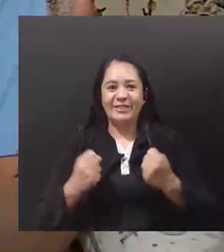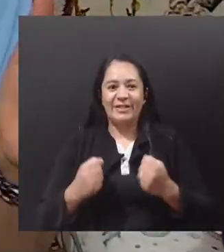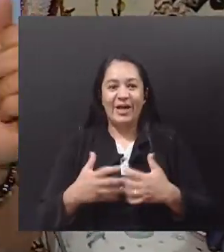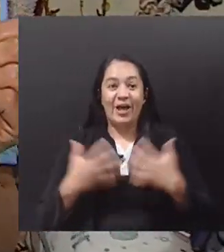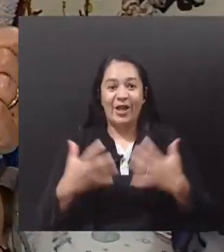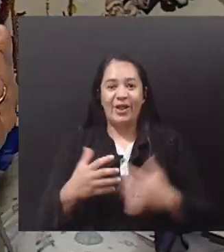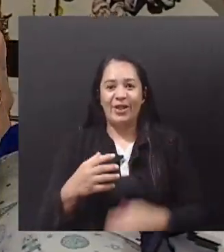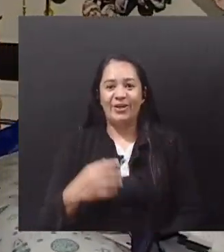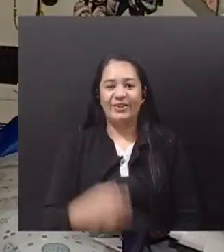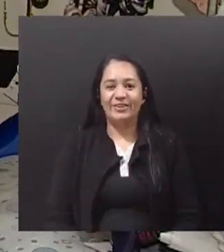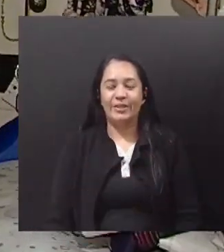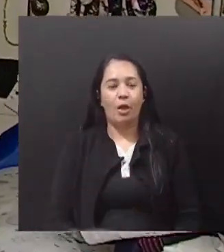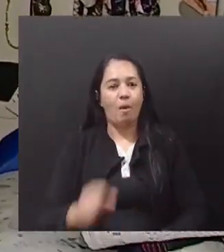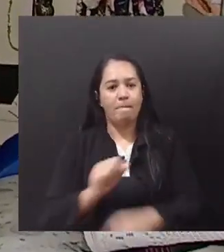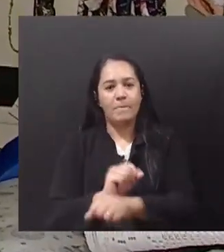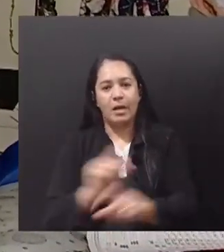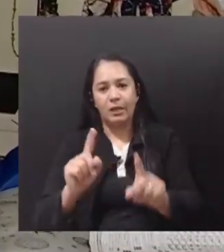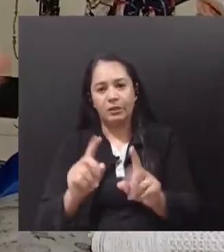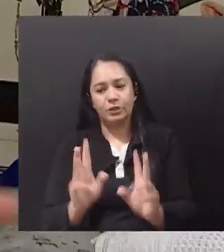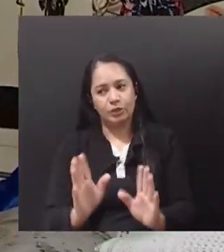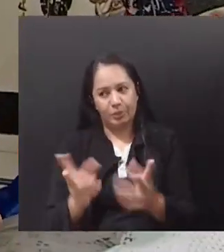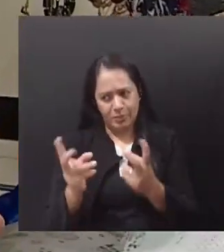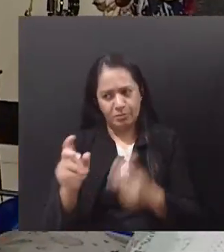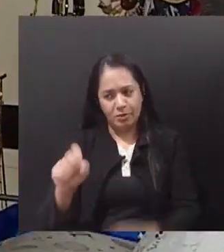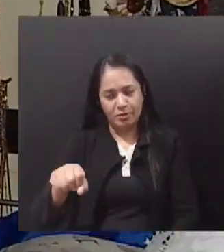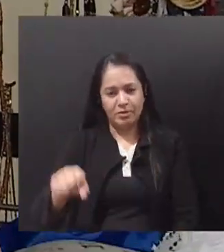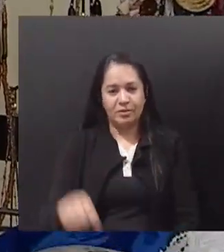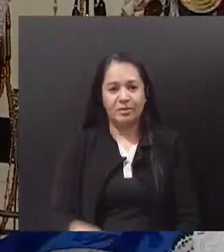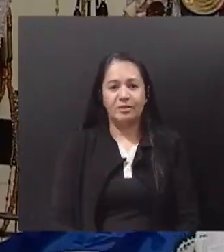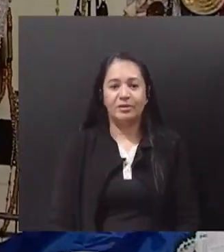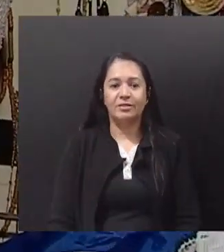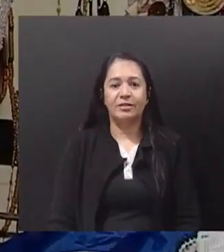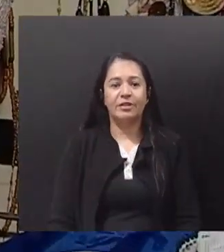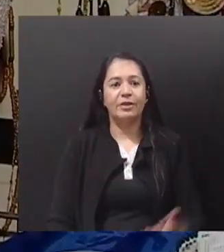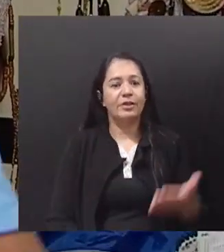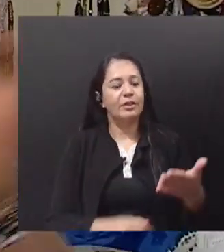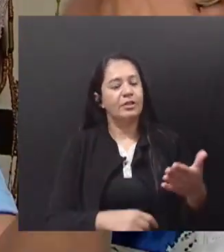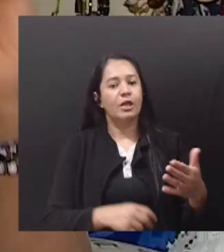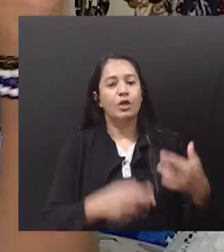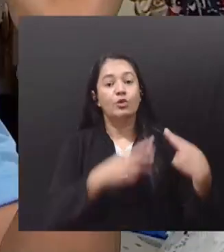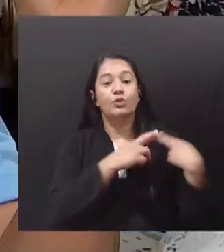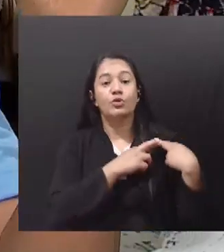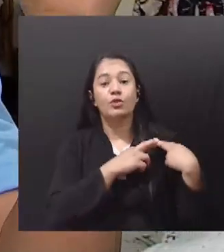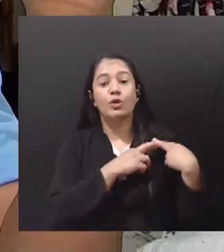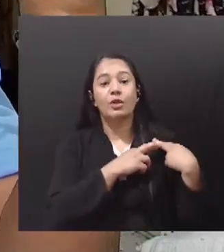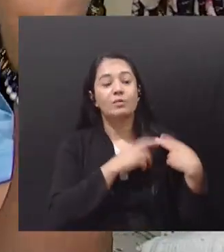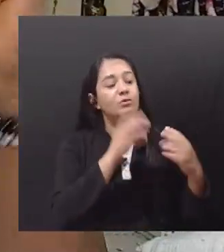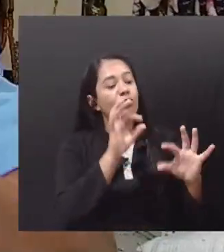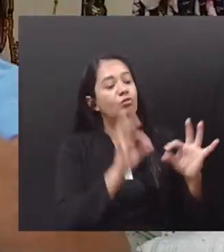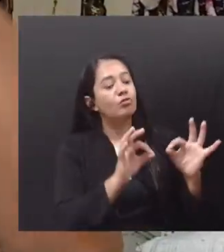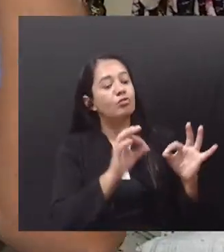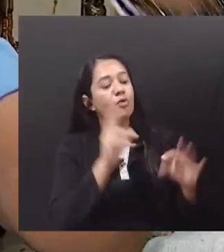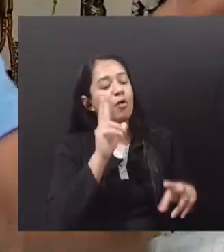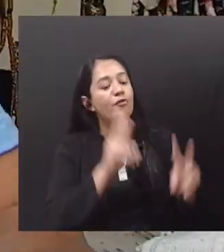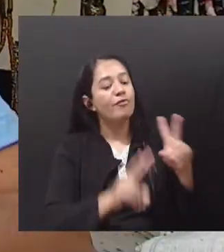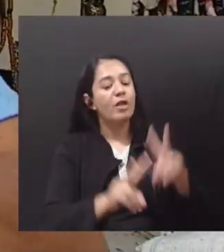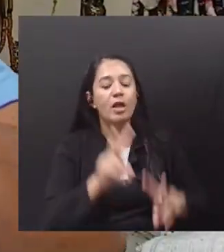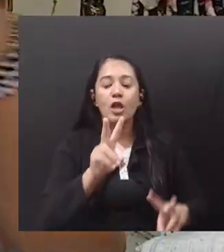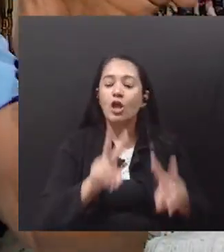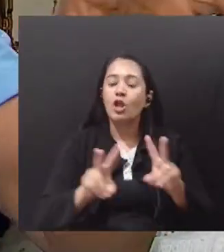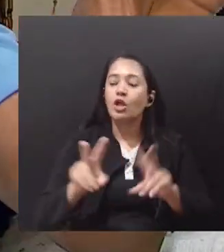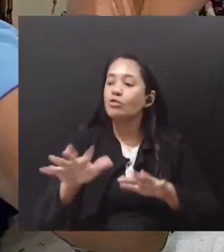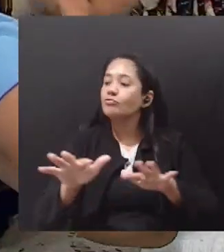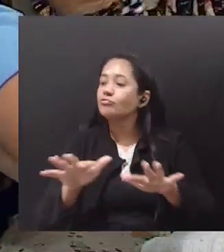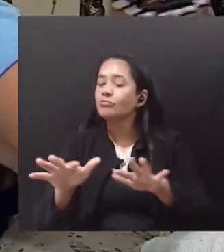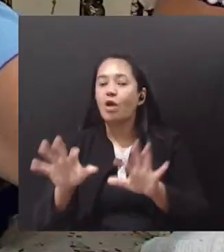Não fico parada, você percebeu, né? Eu faço parte da triagem, sou responsável pela triagem, então eu estou sempre olhando, movimentando.